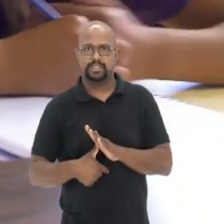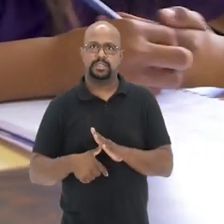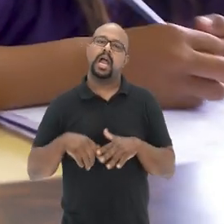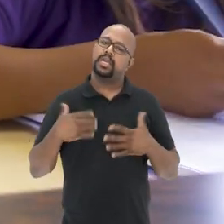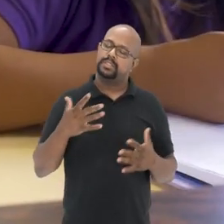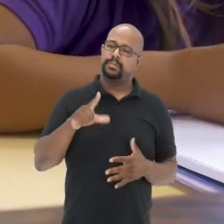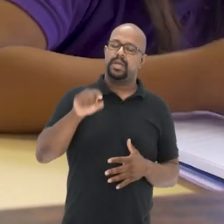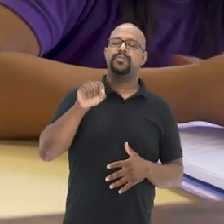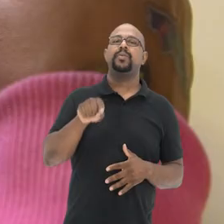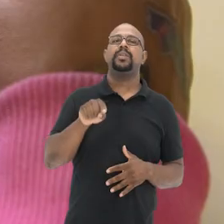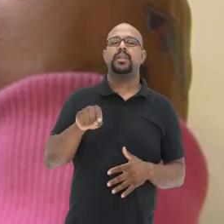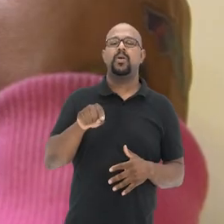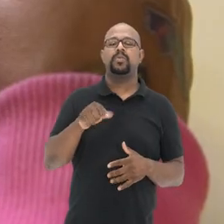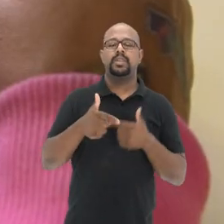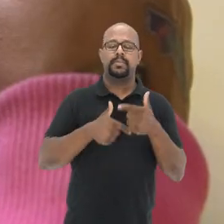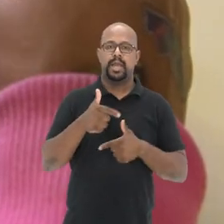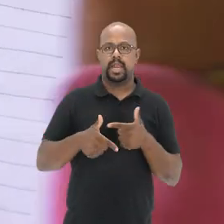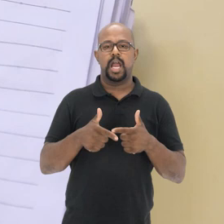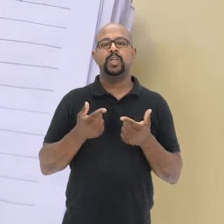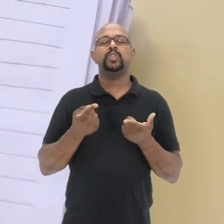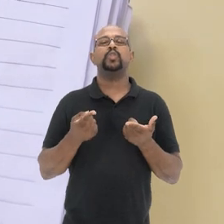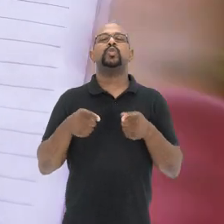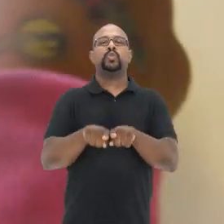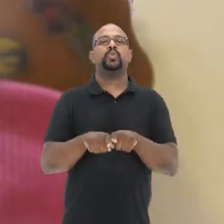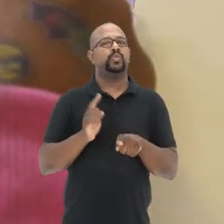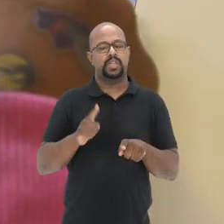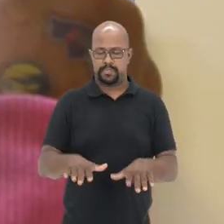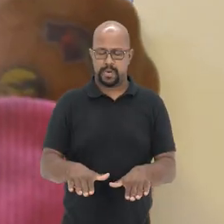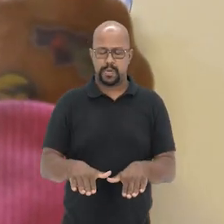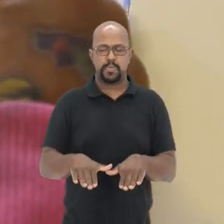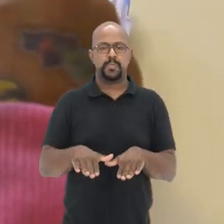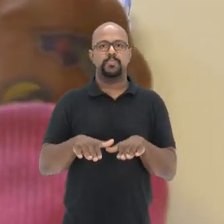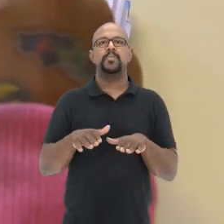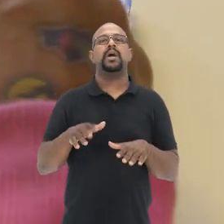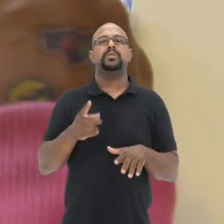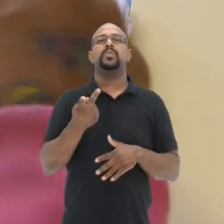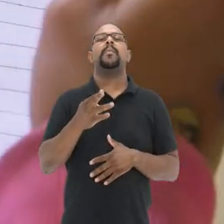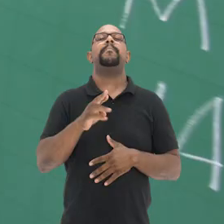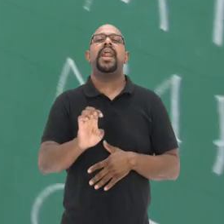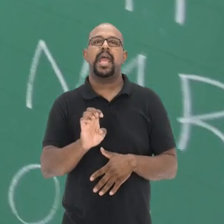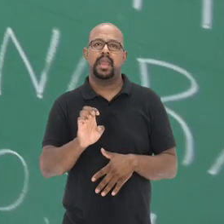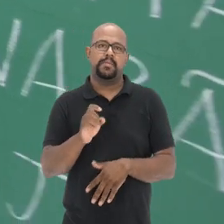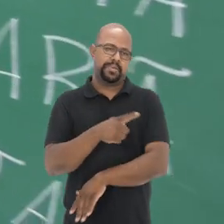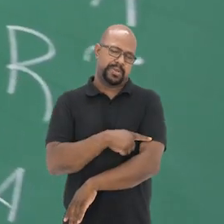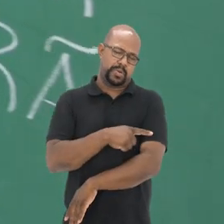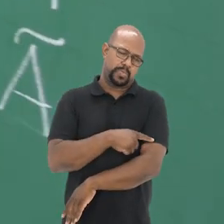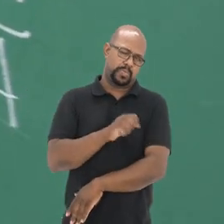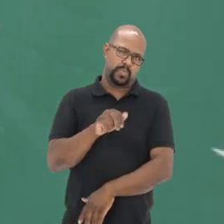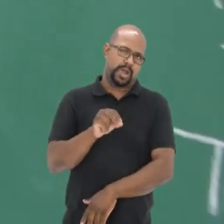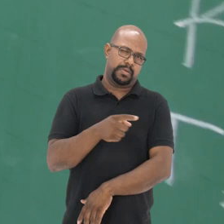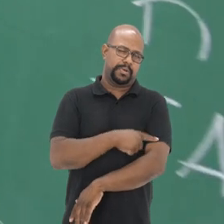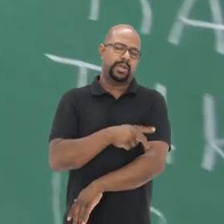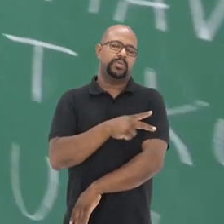tarde. Aí a gente preferiu então trabalhar junto desde o pré-A, pré-B, primeiro ano,